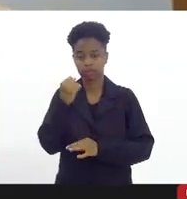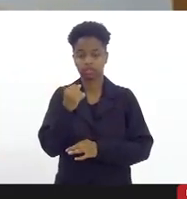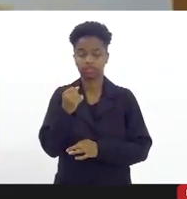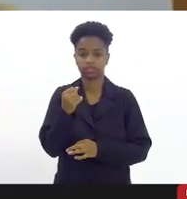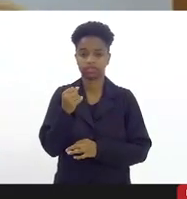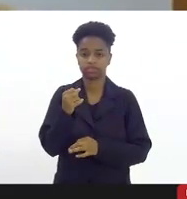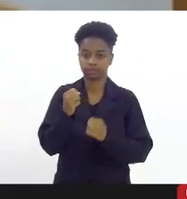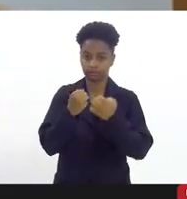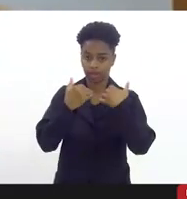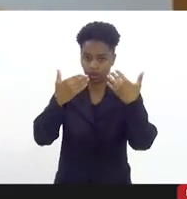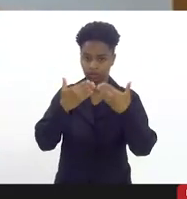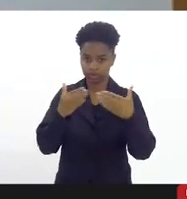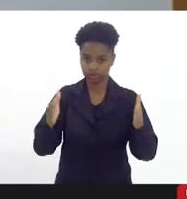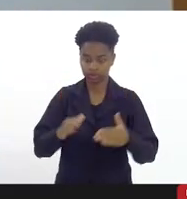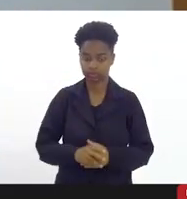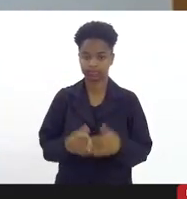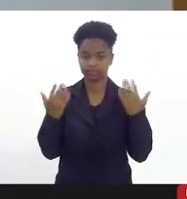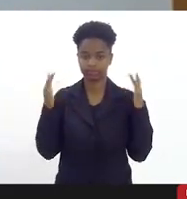pública